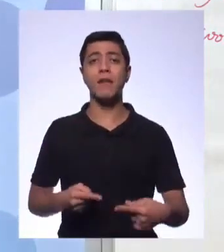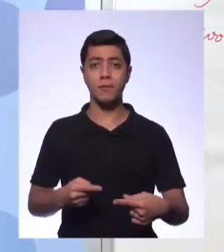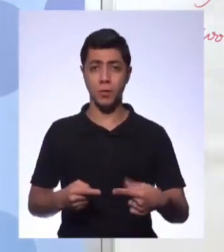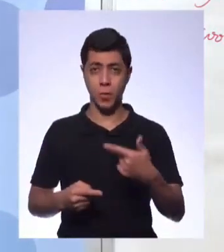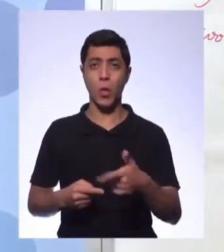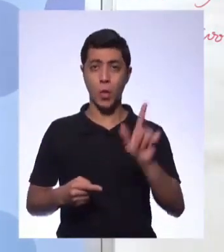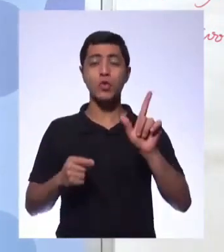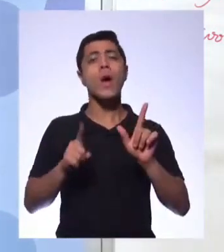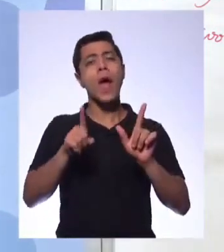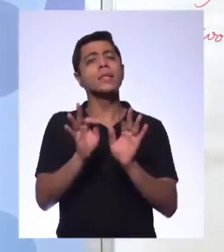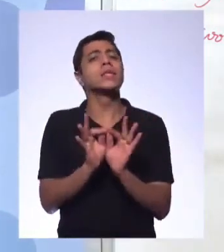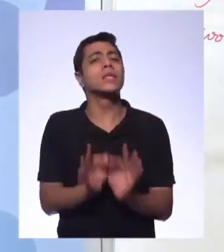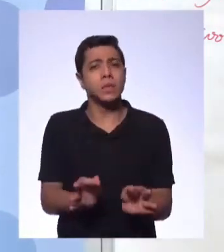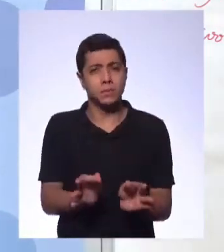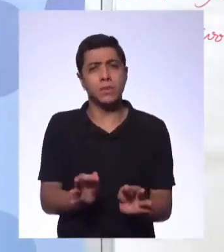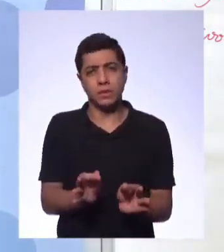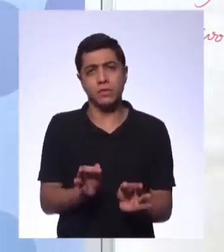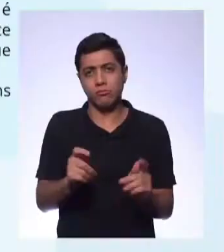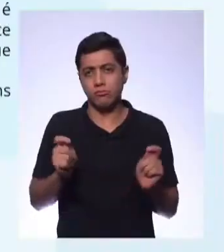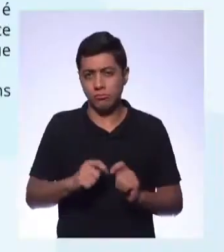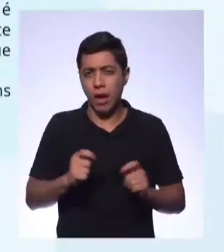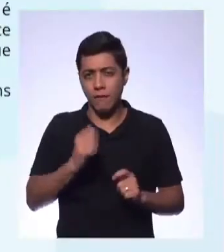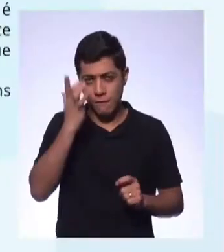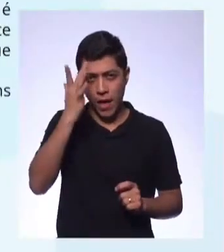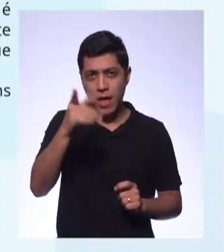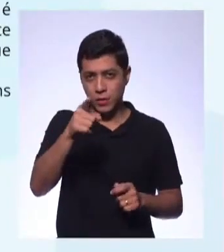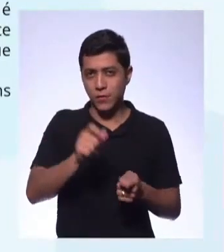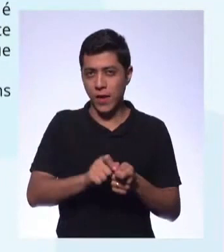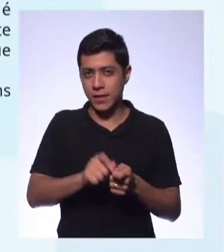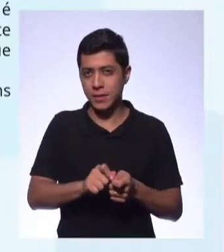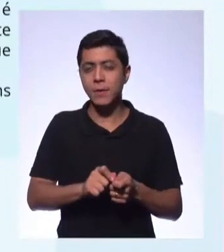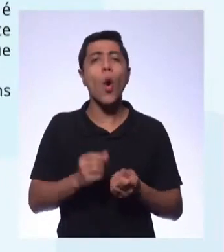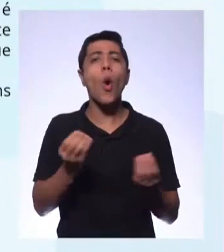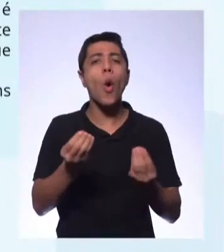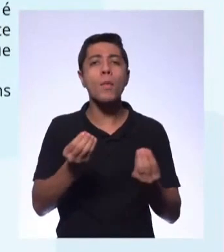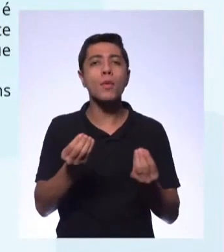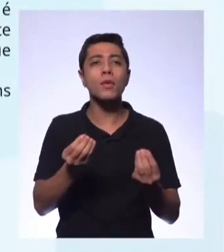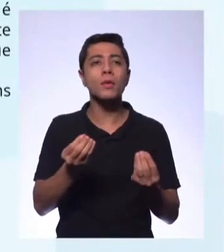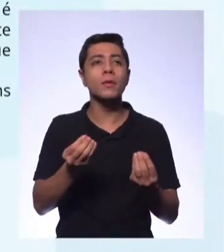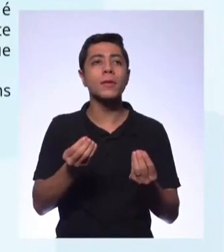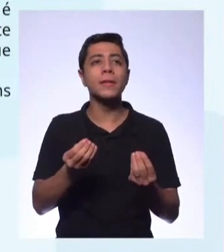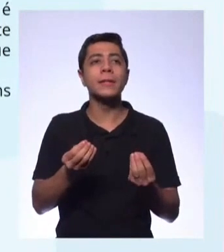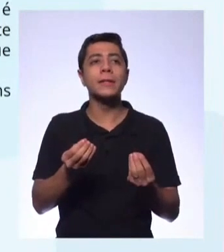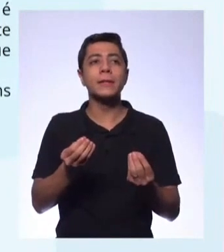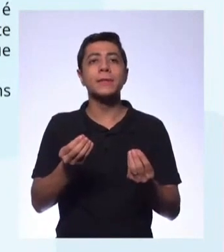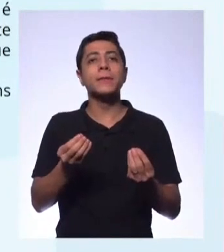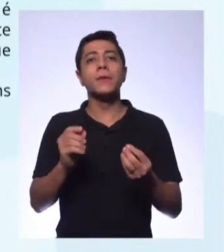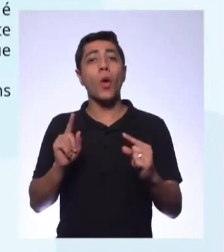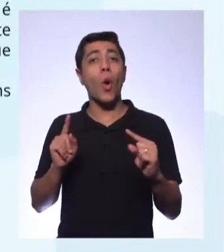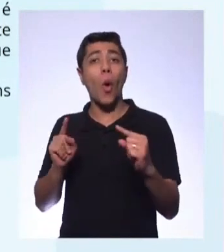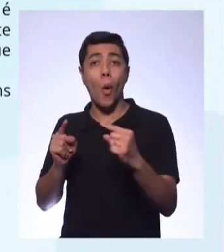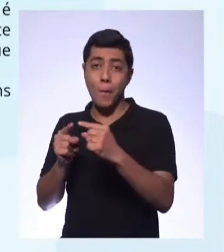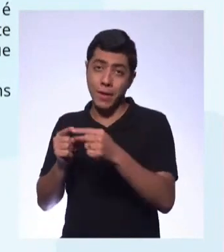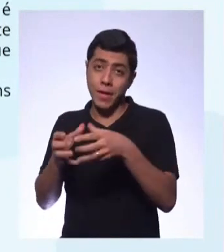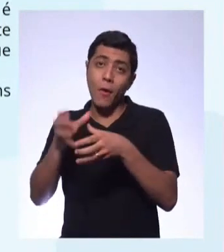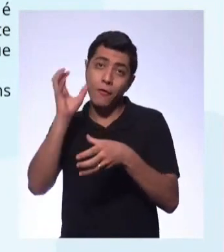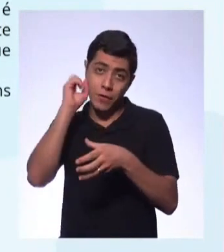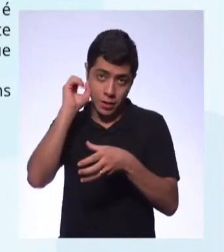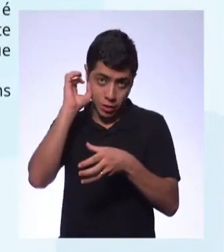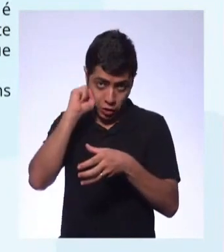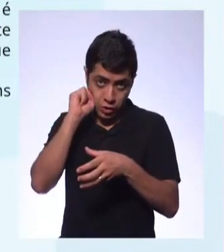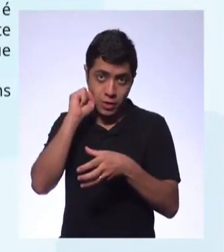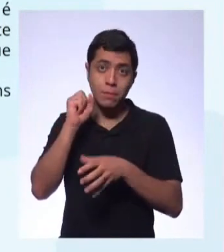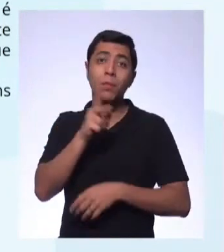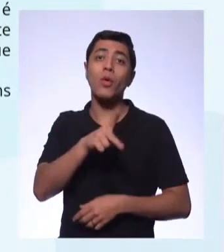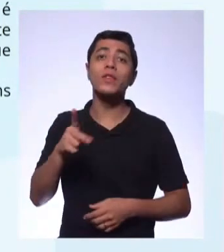desafio também é bem simples, tá? Fácil de ser realizado. Vocês vão realizar um registro sonoro com os aparelhos celulares de vocês, tá? Então, vocês